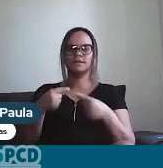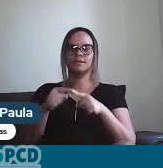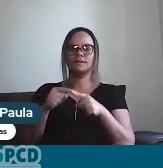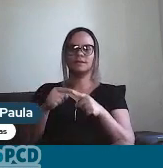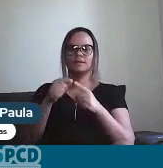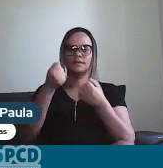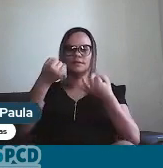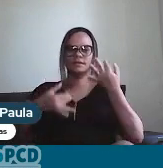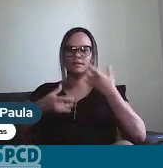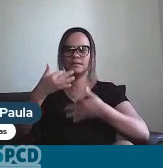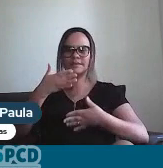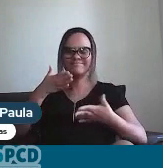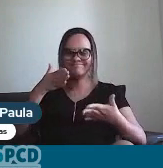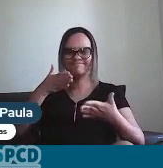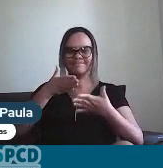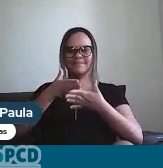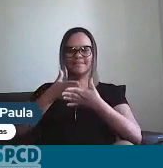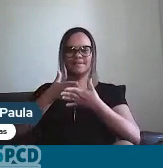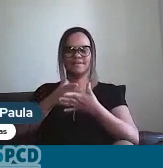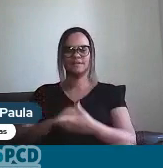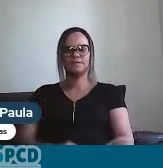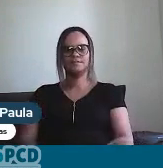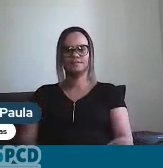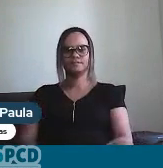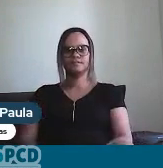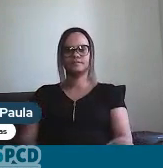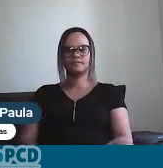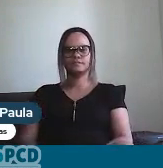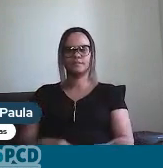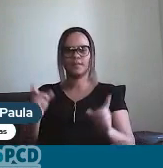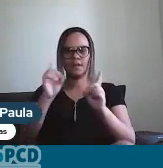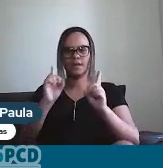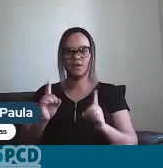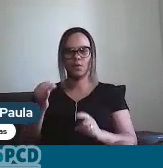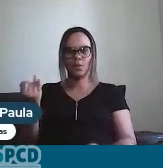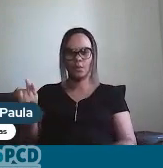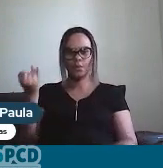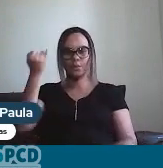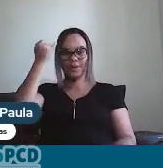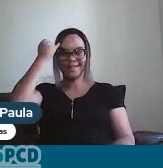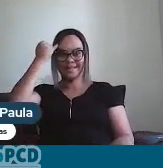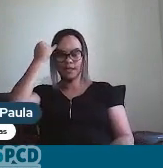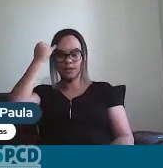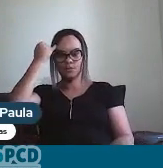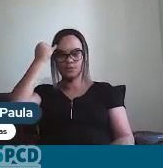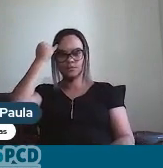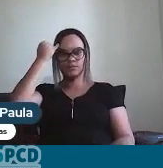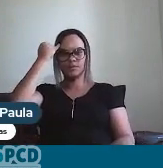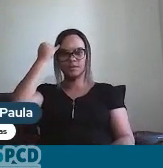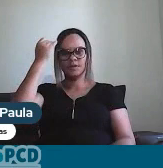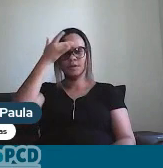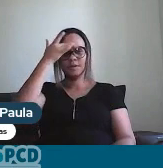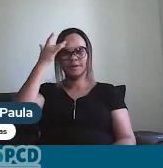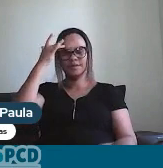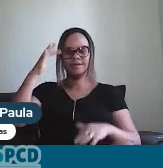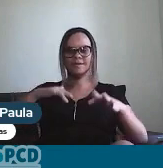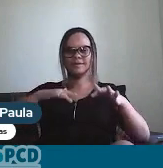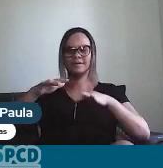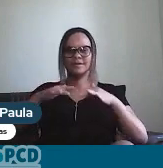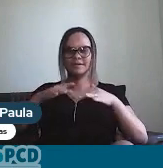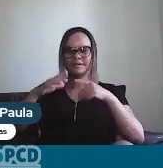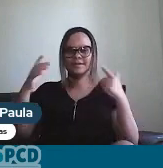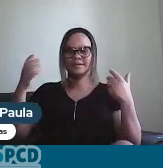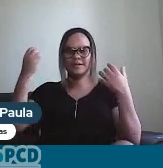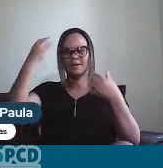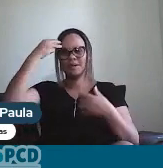descrição muito restritiva, que na verdade é o que a gente chama hoje de deficiência intelectual, que é quando a pessoa tem um funcionamento cognitivo